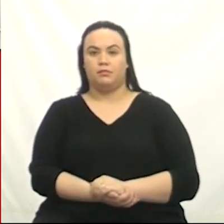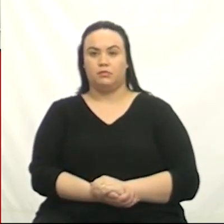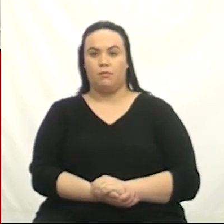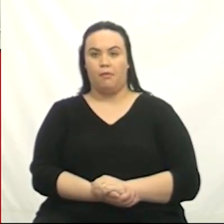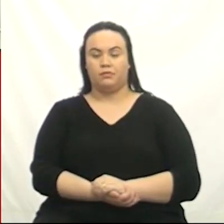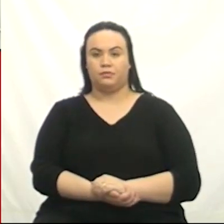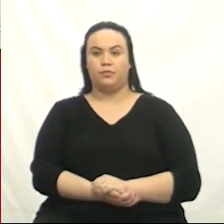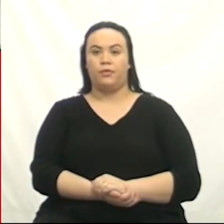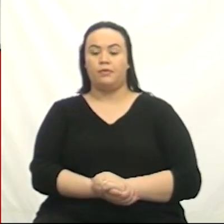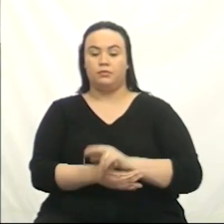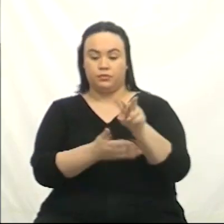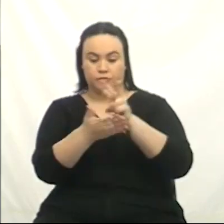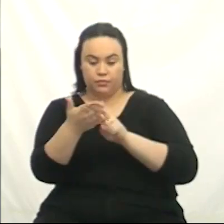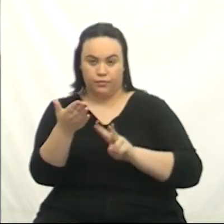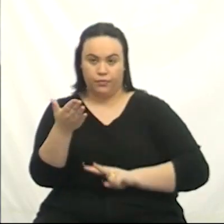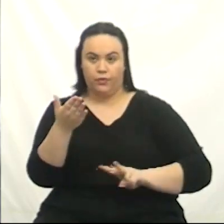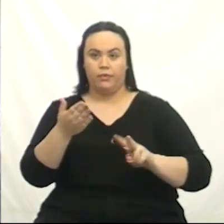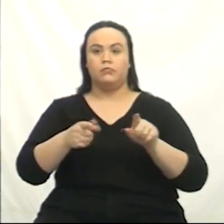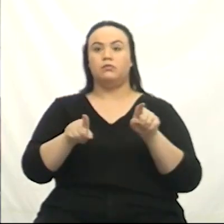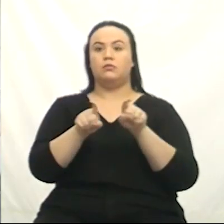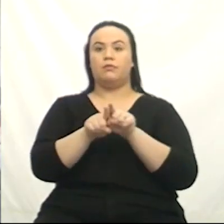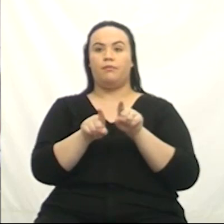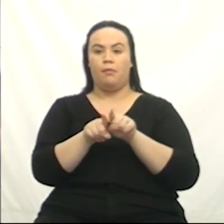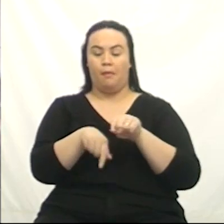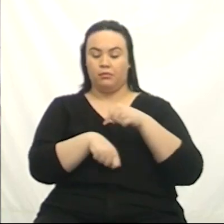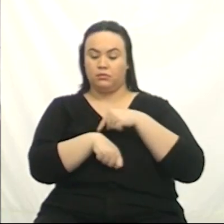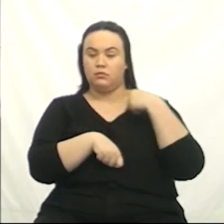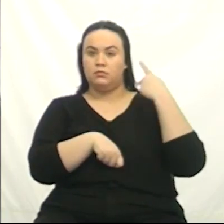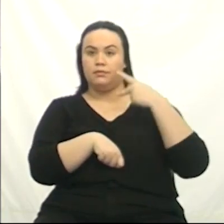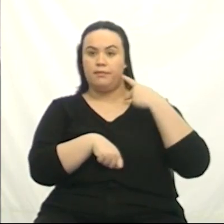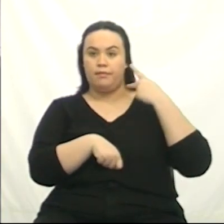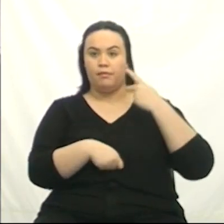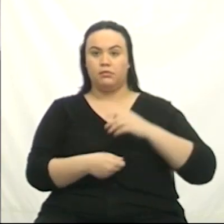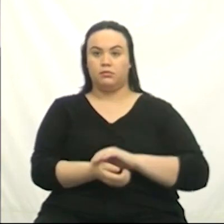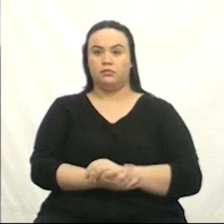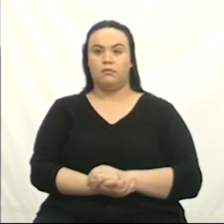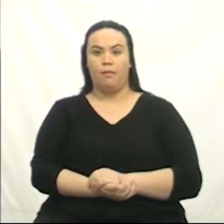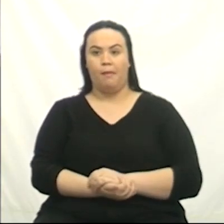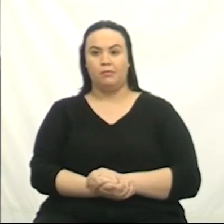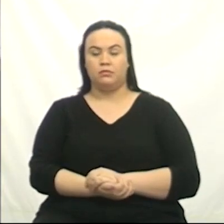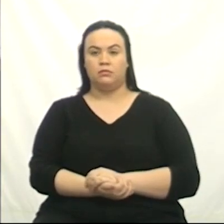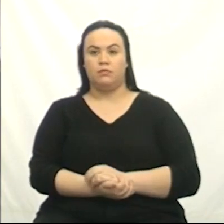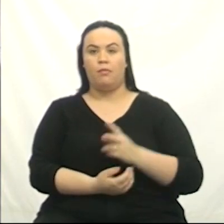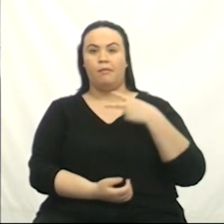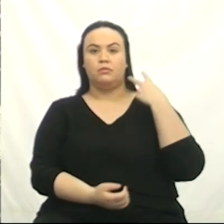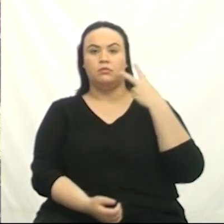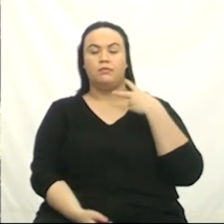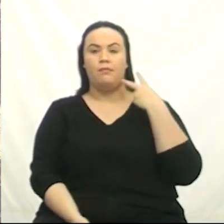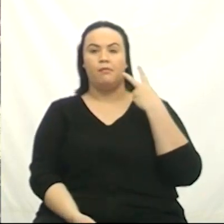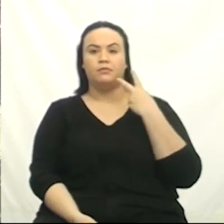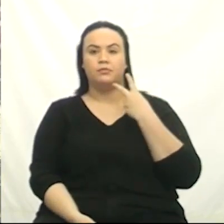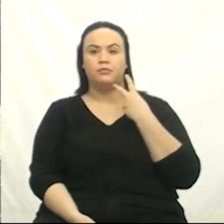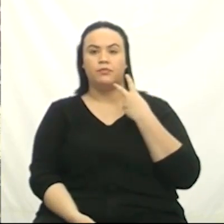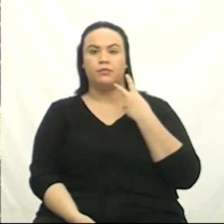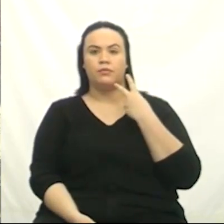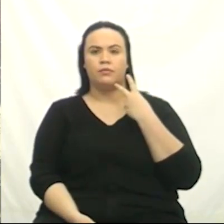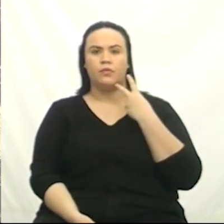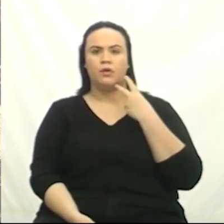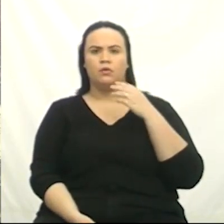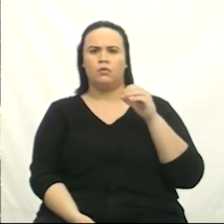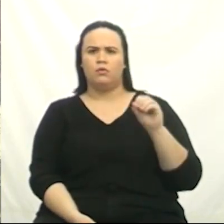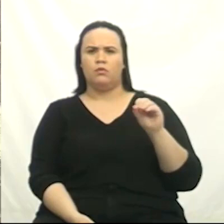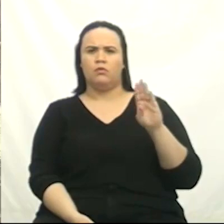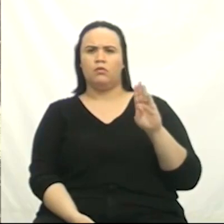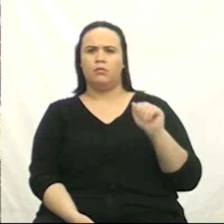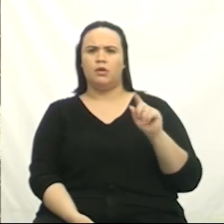Terminado o expediente, passamos para o horário político. Com a palavra o vereador Obadias